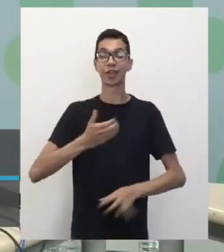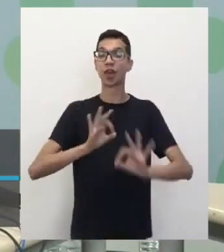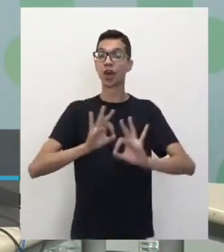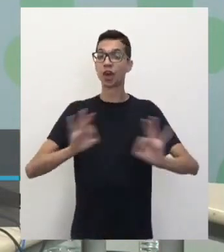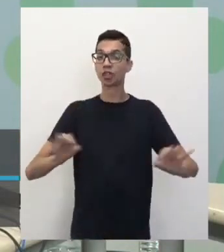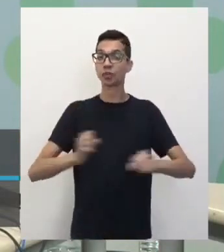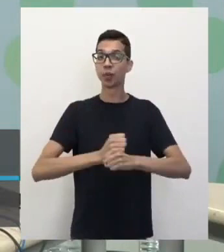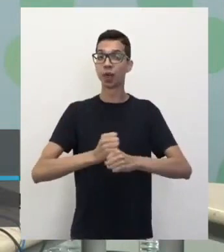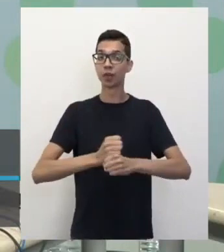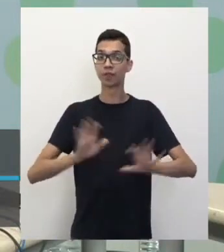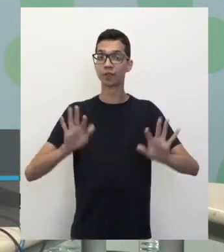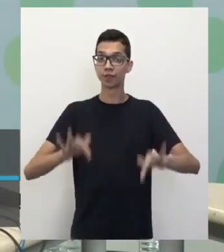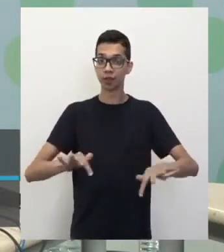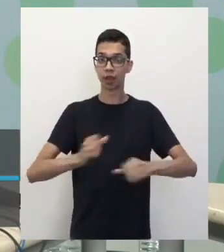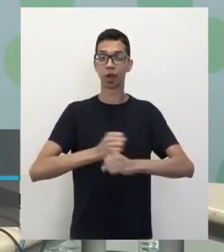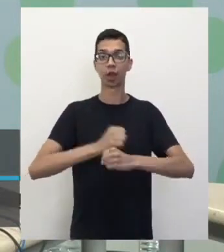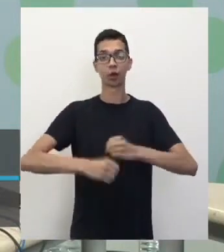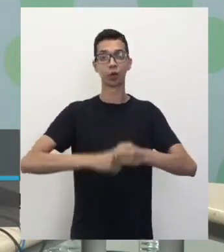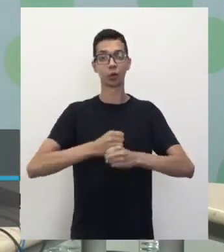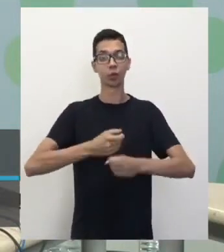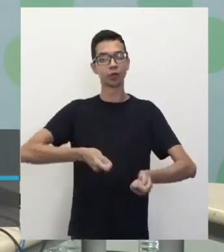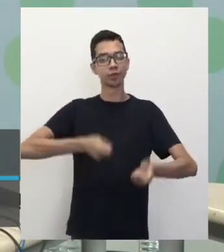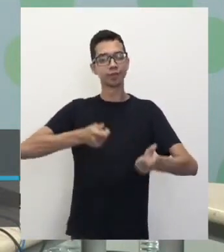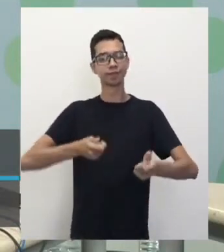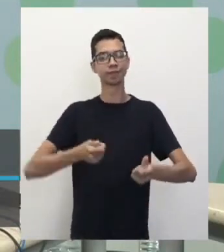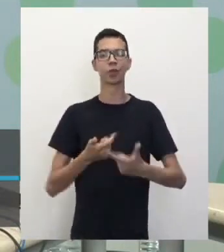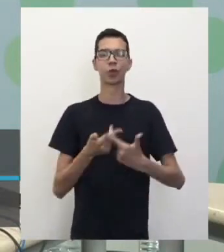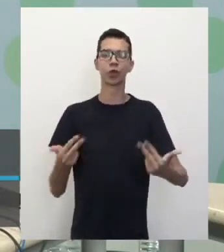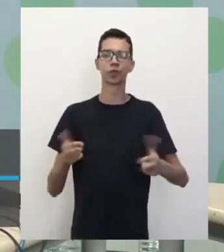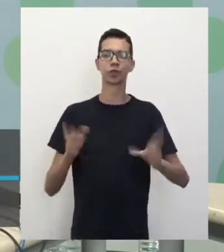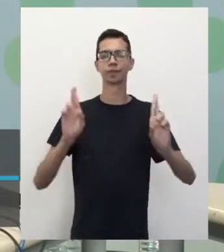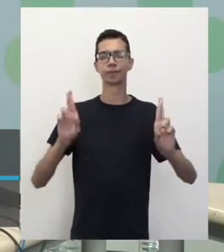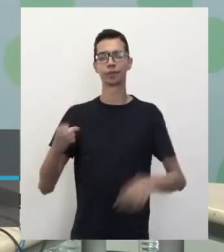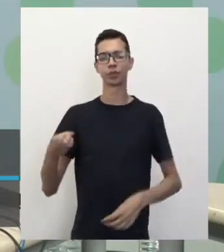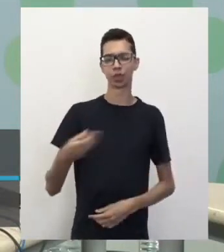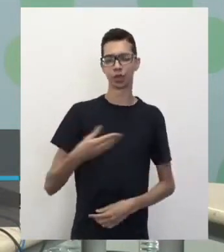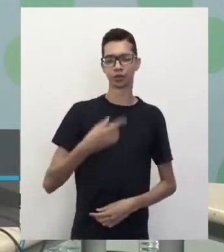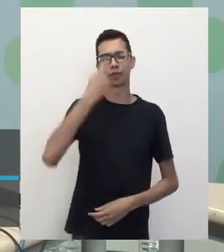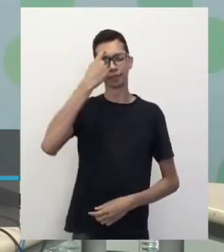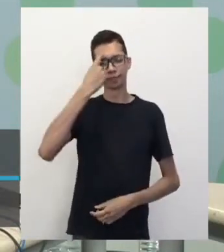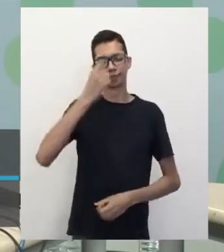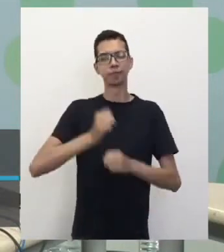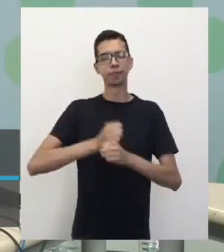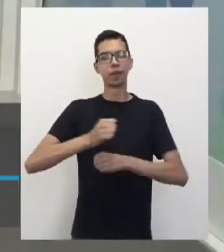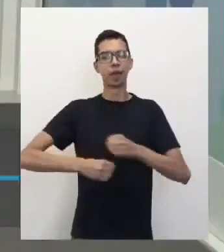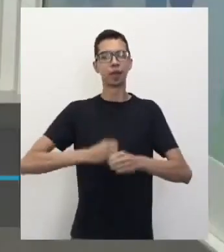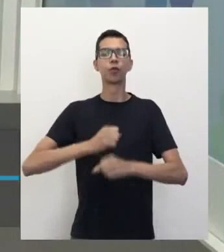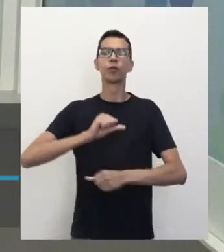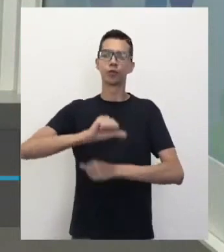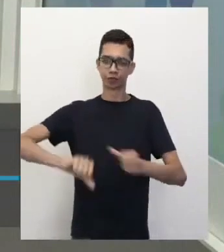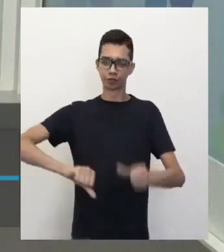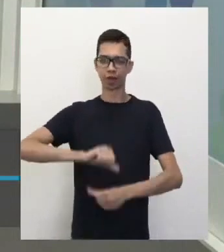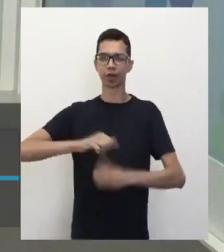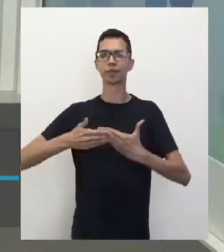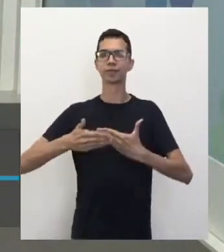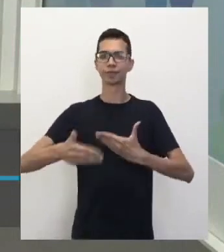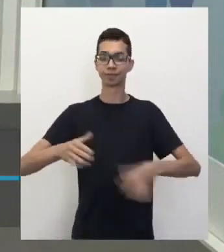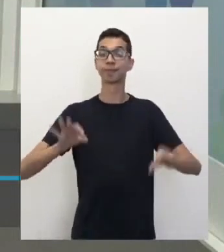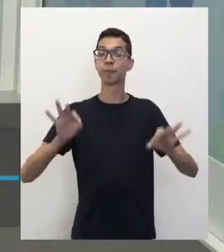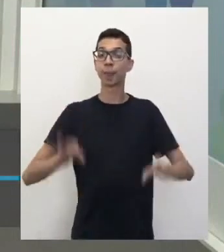e que o ano que vem nos traga boas novas. É a esperança que a gente tem de que tudo mude o ano que vem, né, Pro? Verdade, Mauro. Então,